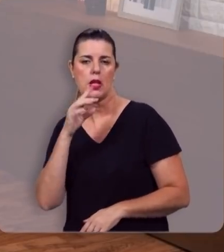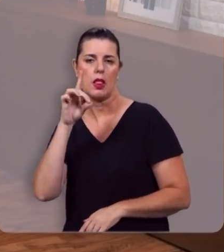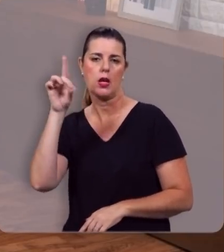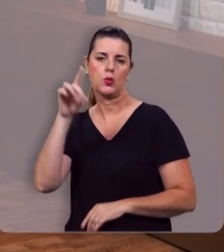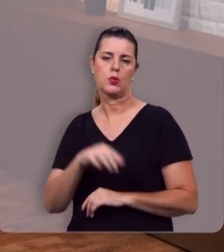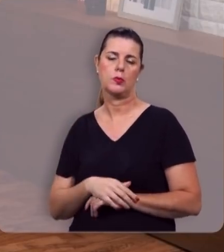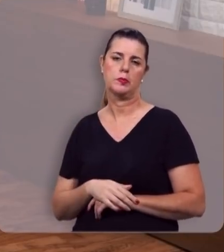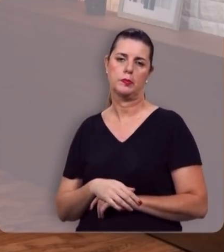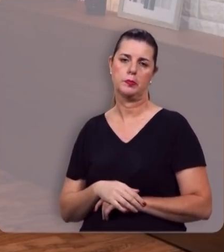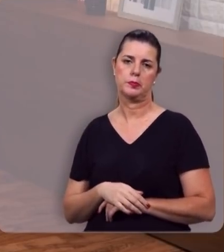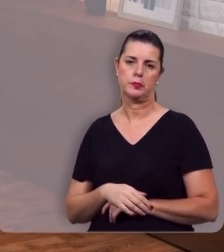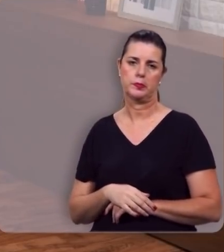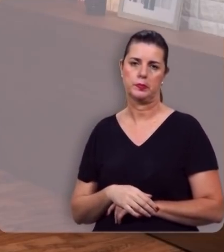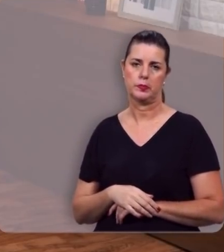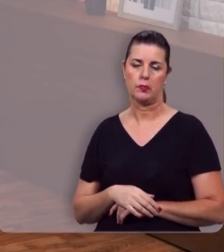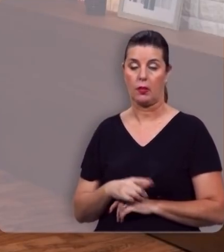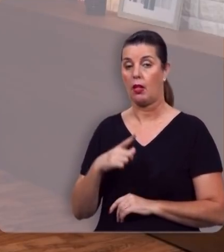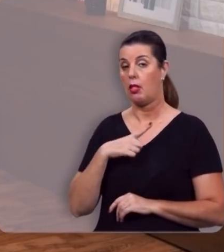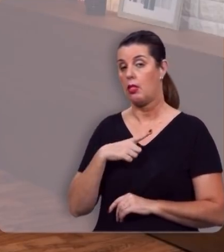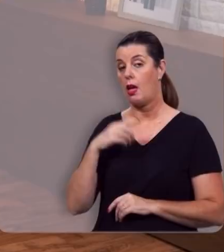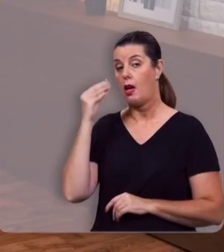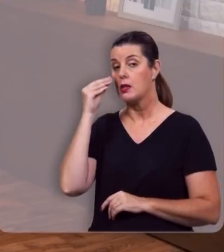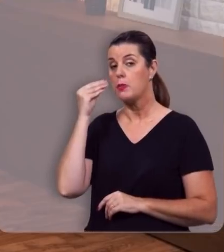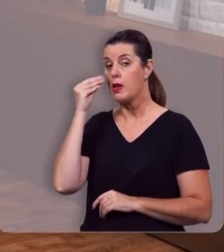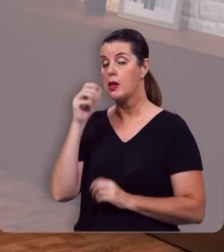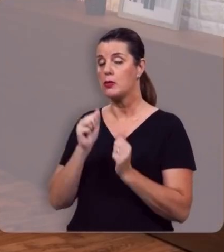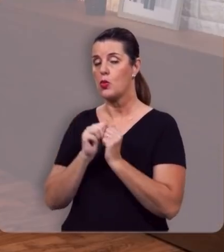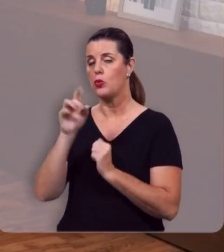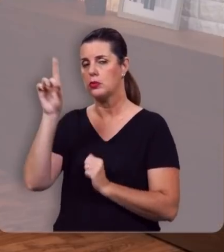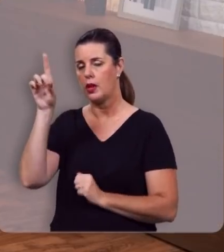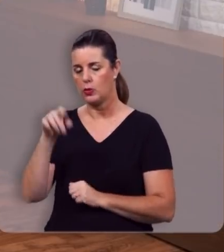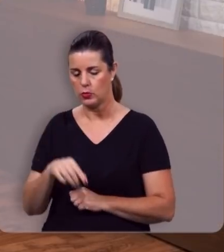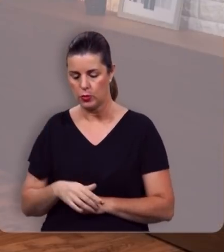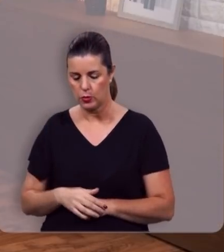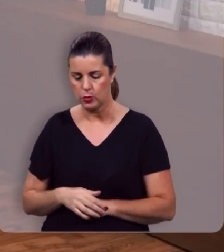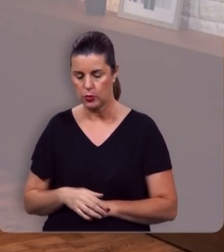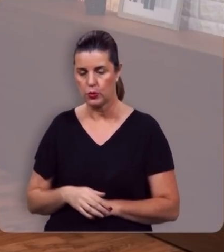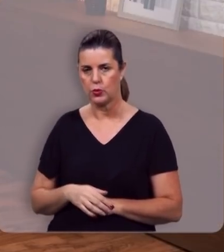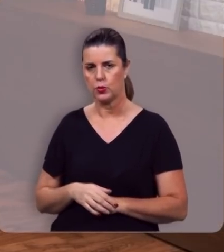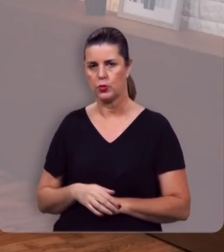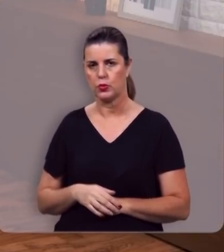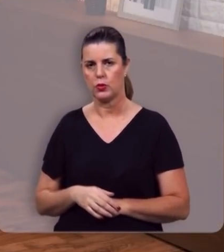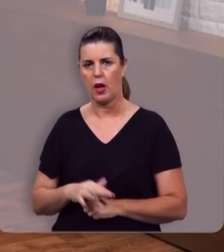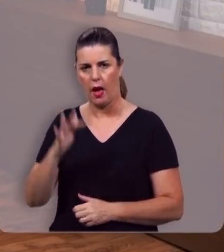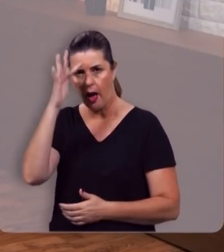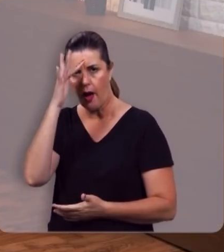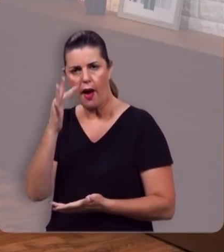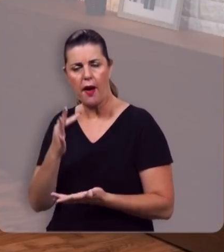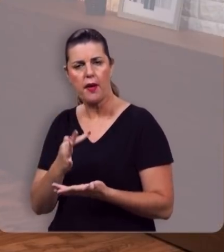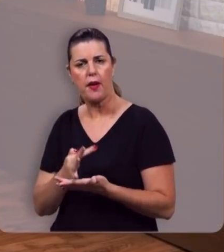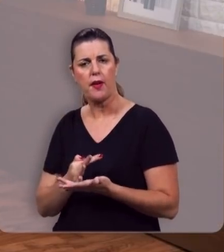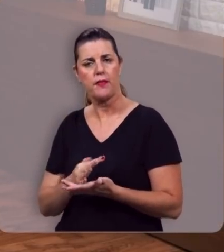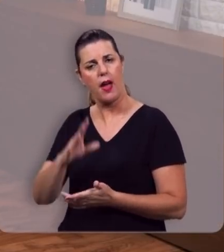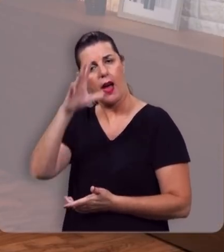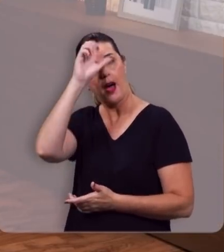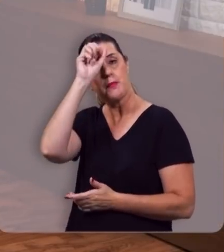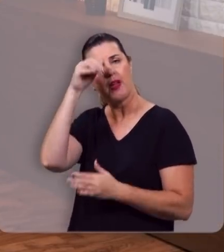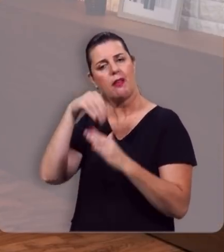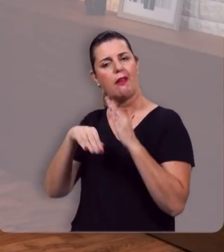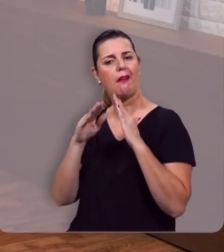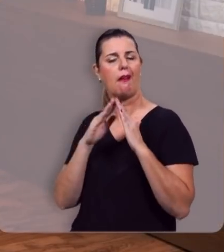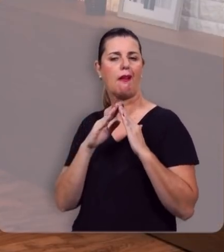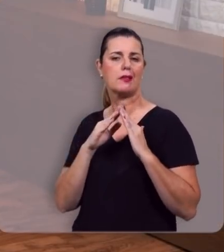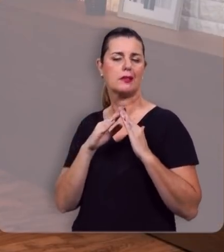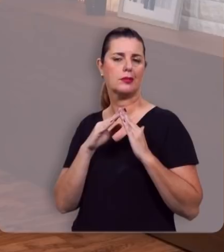Deus, de terem uma experiência com Deus. A fé se aprende em casa.